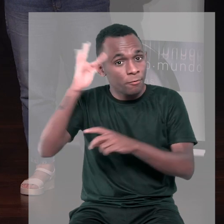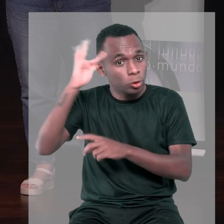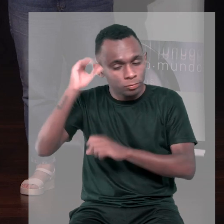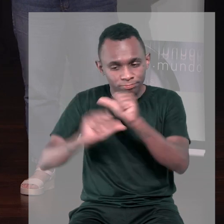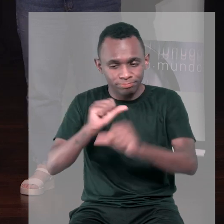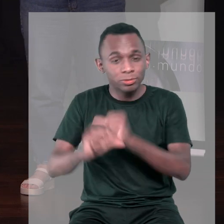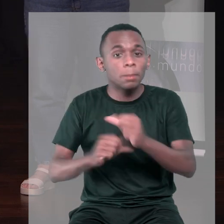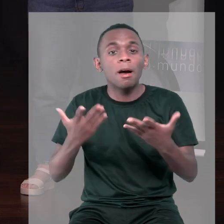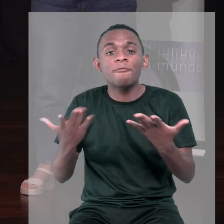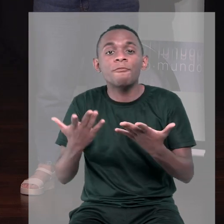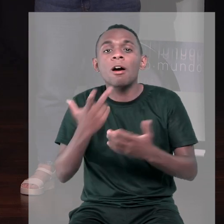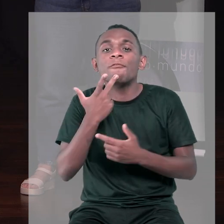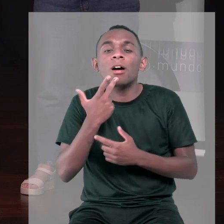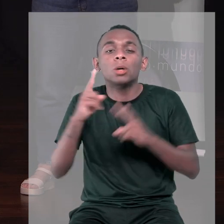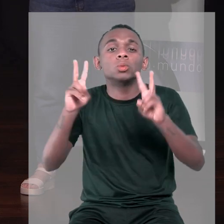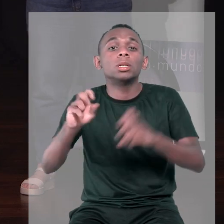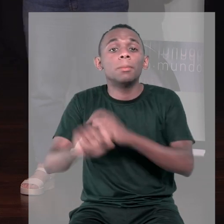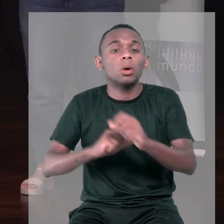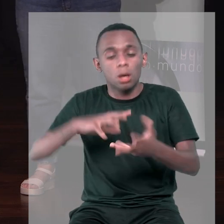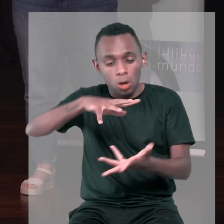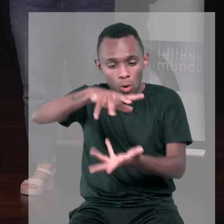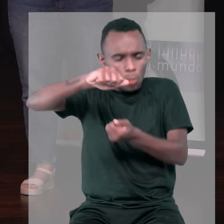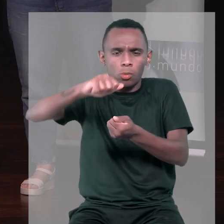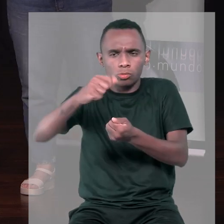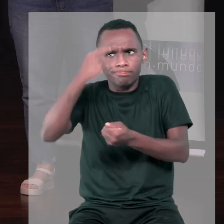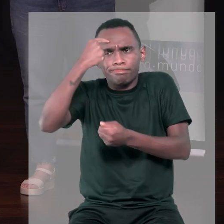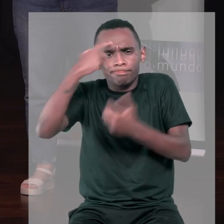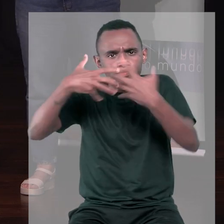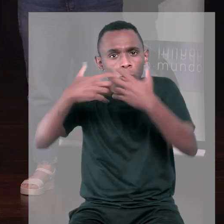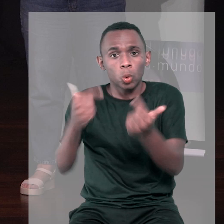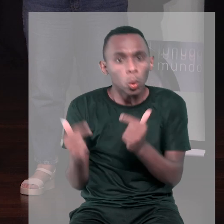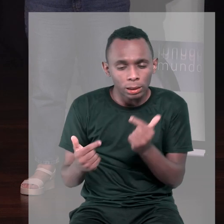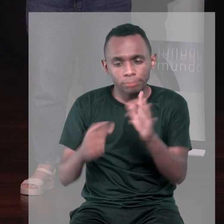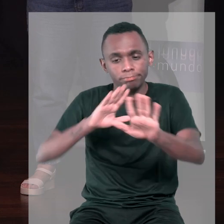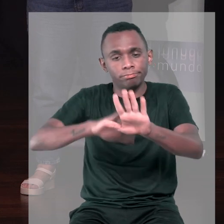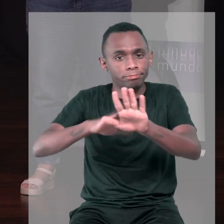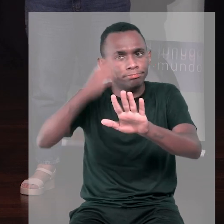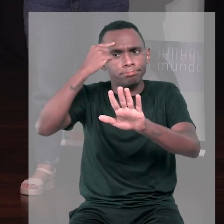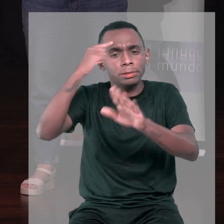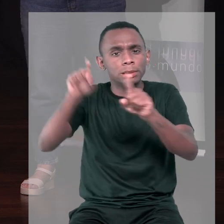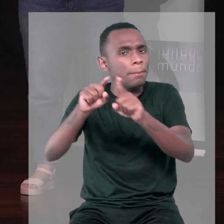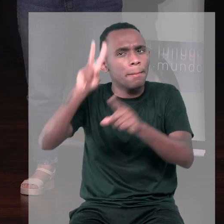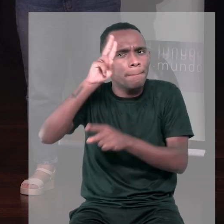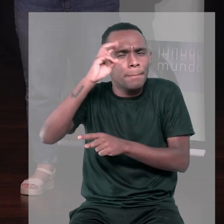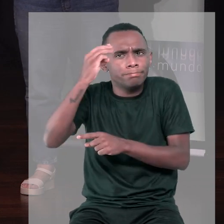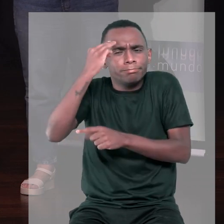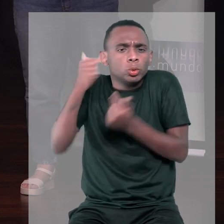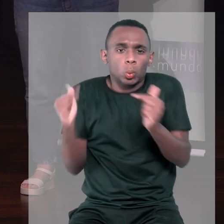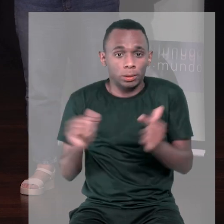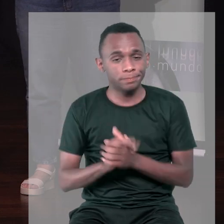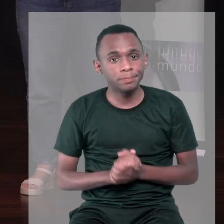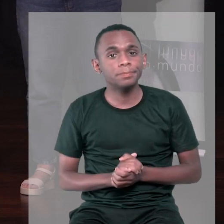do patrocínio do Instituto Cultural Vale e CEMIG, via Lei Federal Incentivo à Cultura do Ministério da